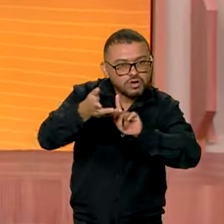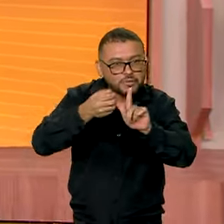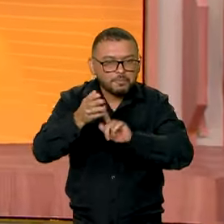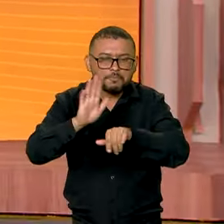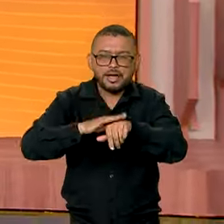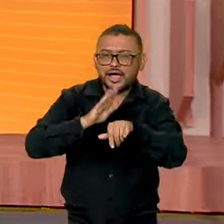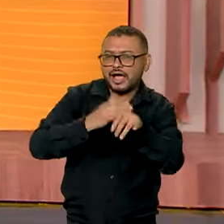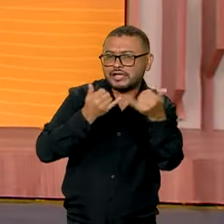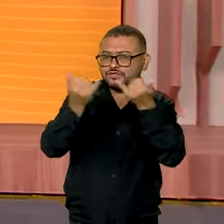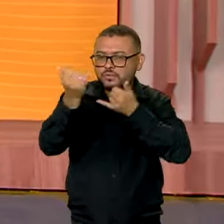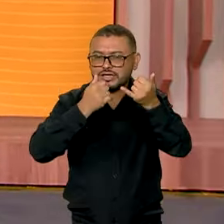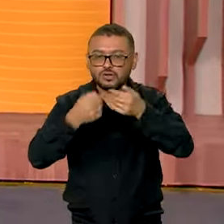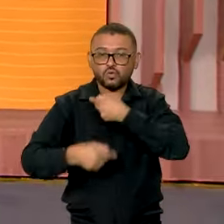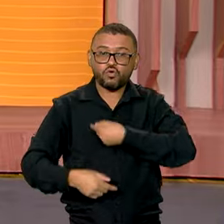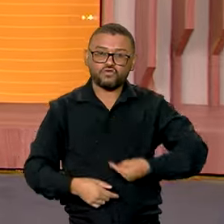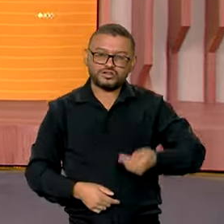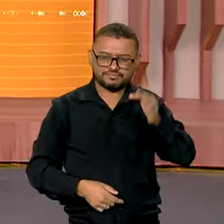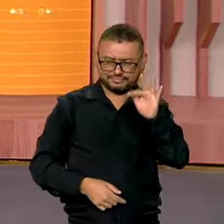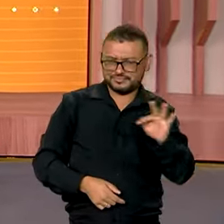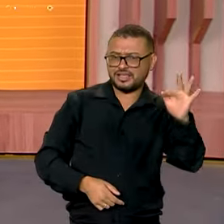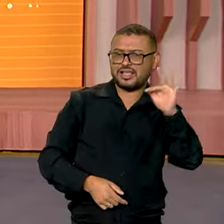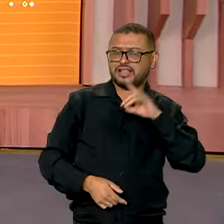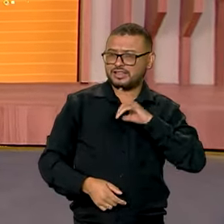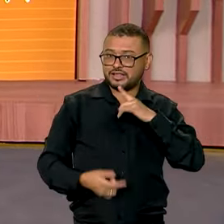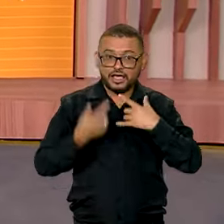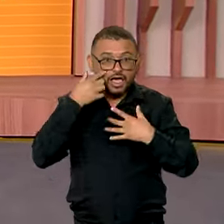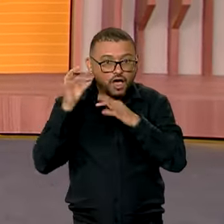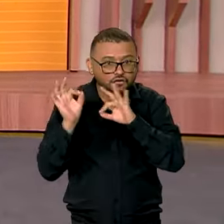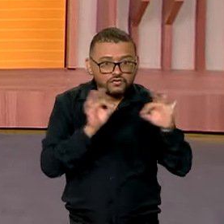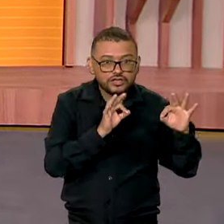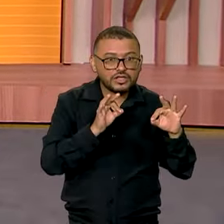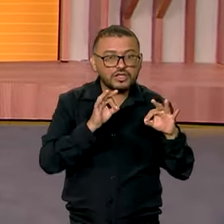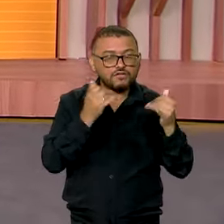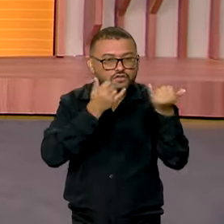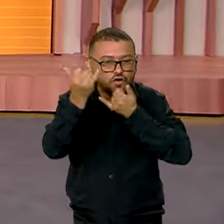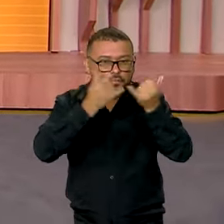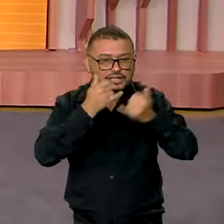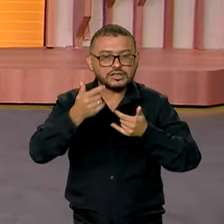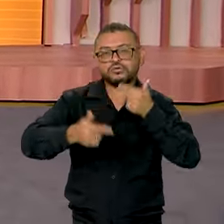mostrando todas as ações do governo federal, com eventos ao vivo, dicas e